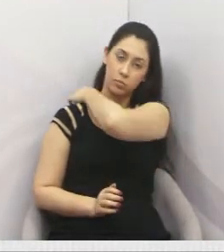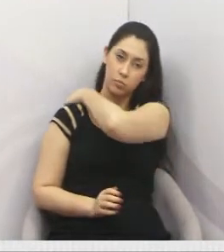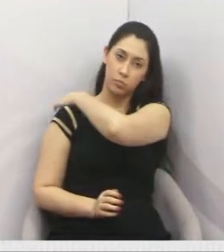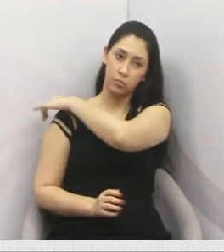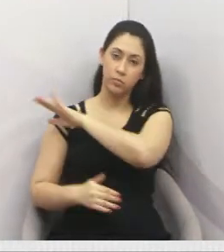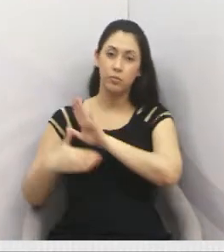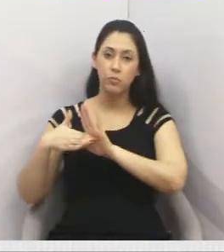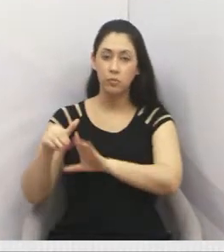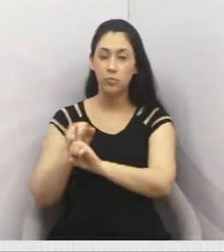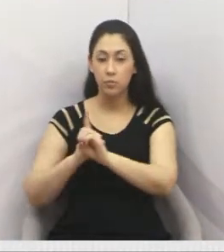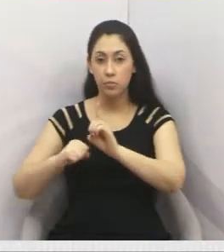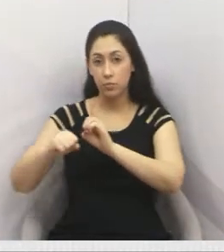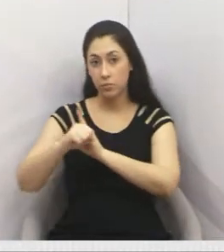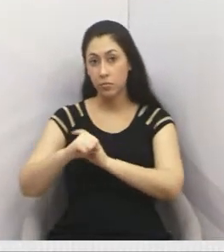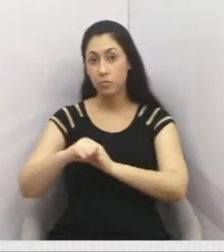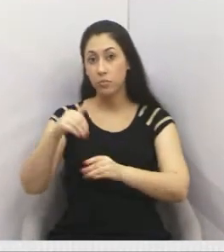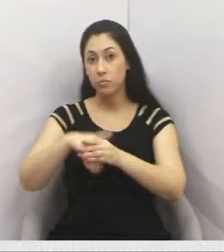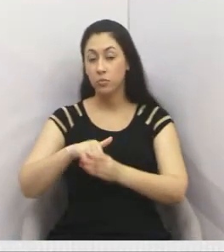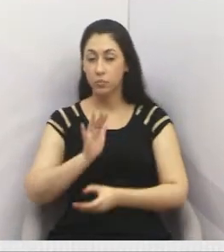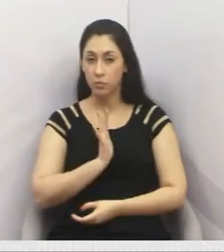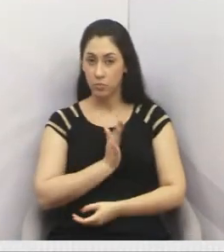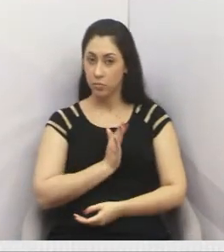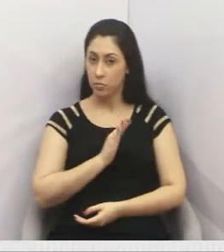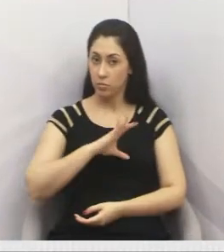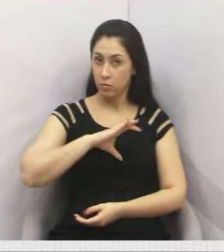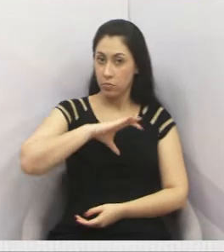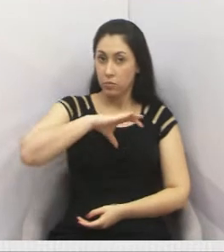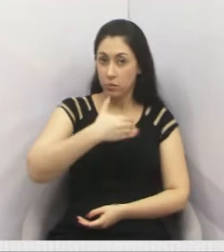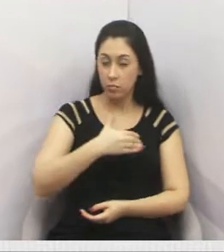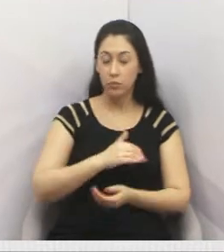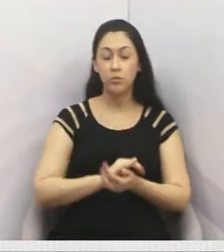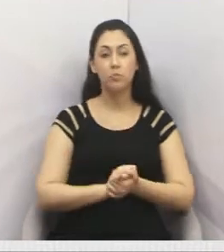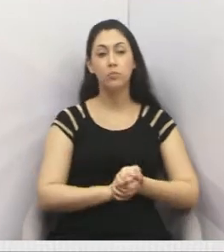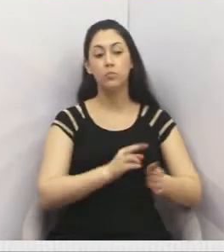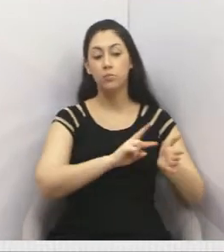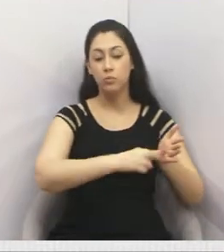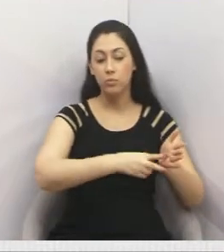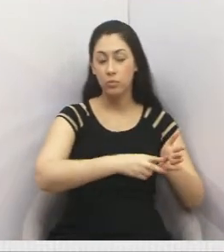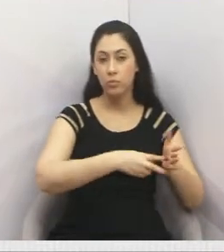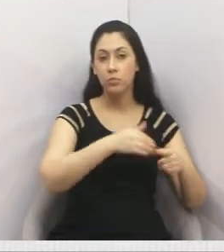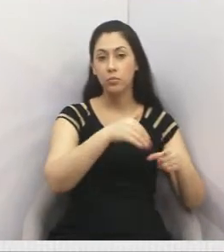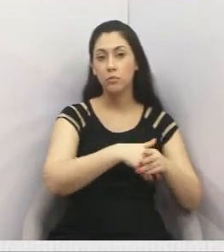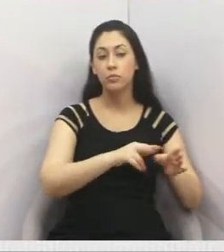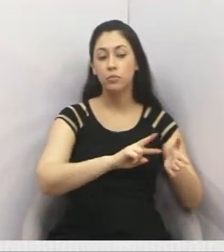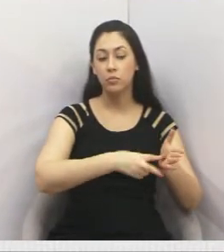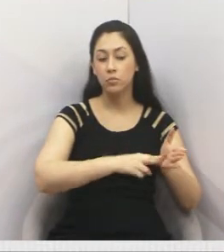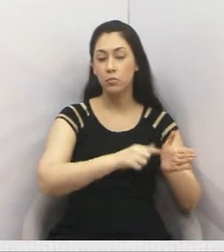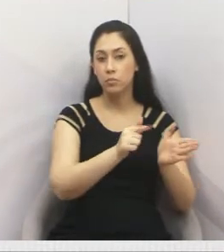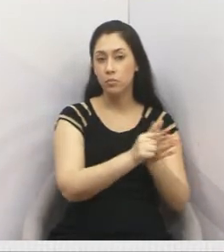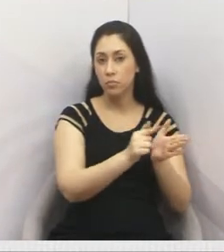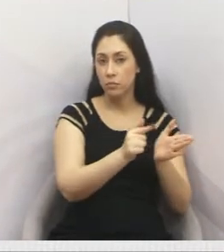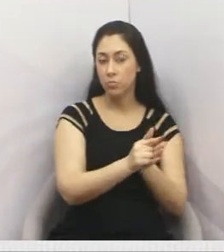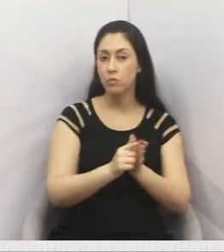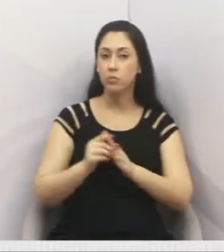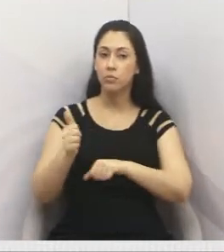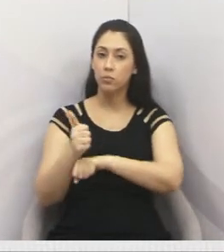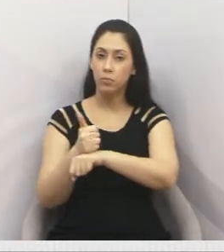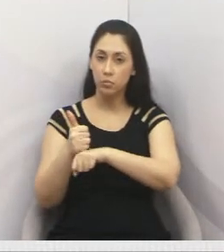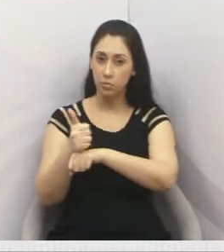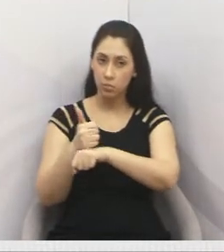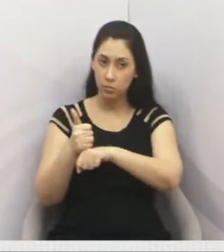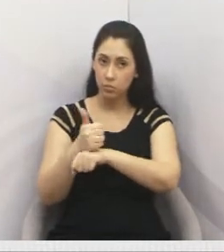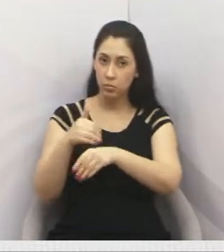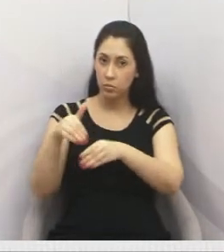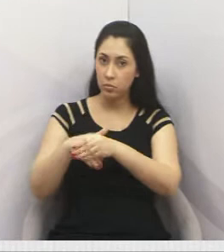Movimentos populares, Quilombo Coração Valente, entidades de classe sindical, sindicato dos papeleiros, empresas ou entidades